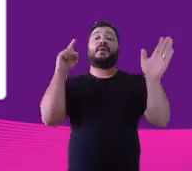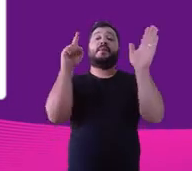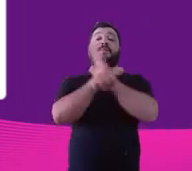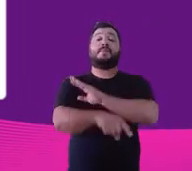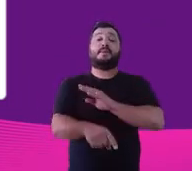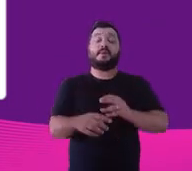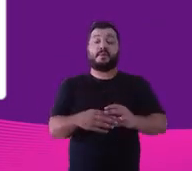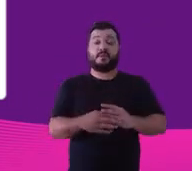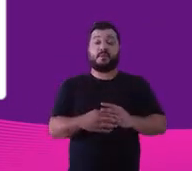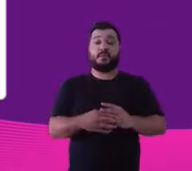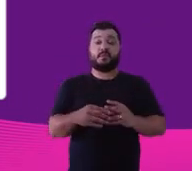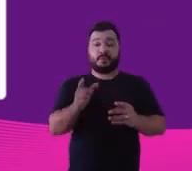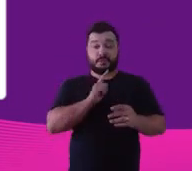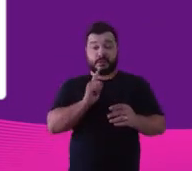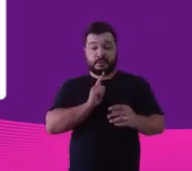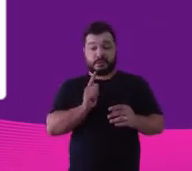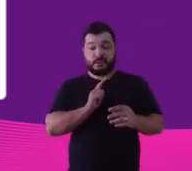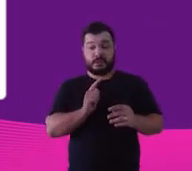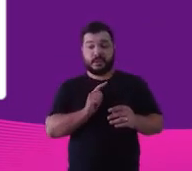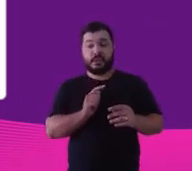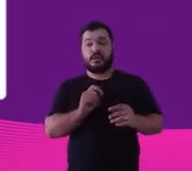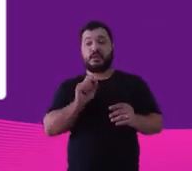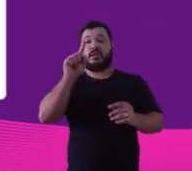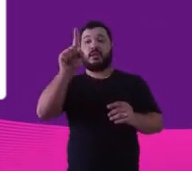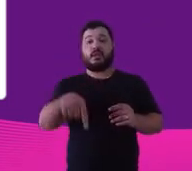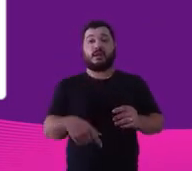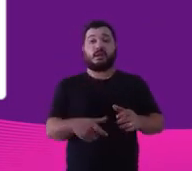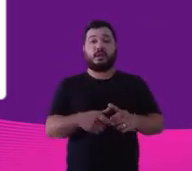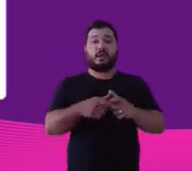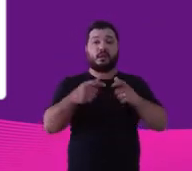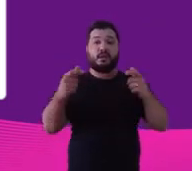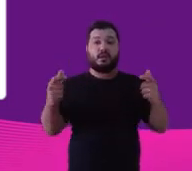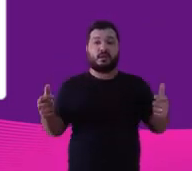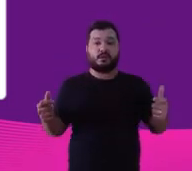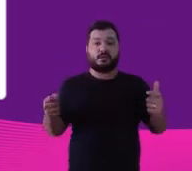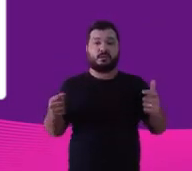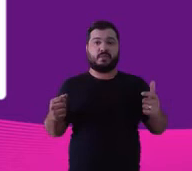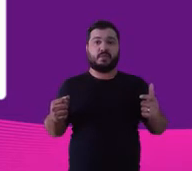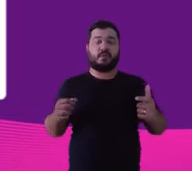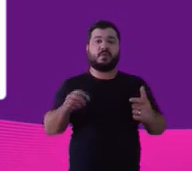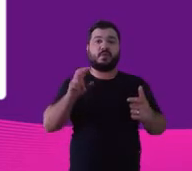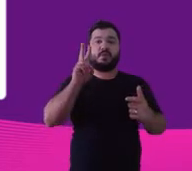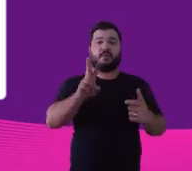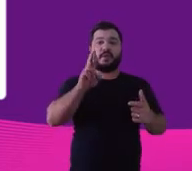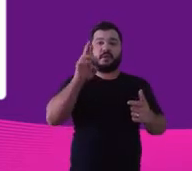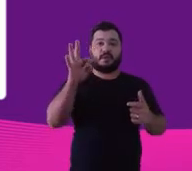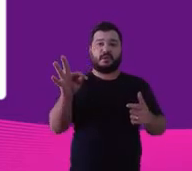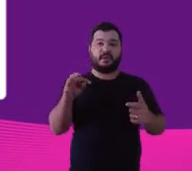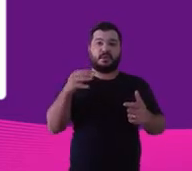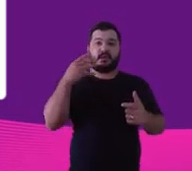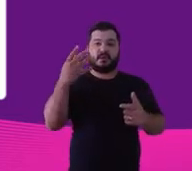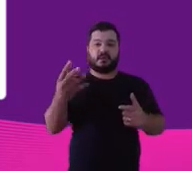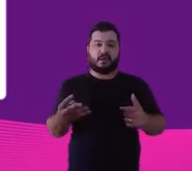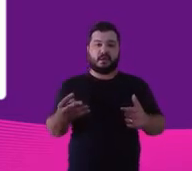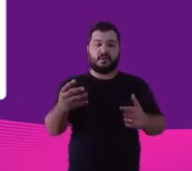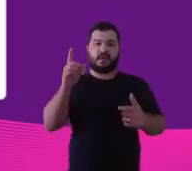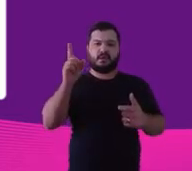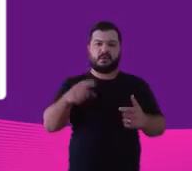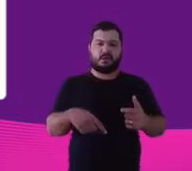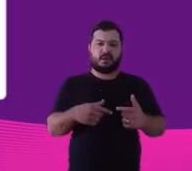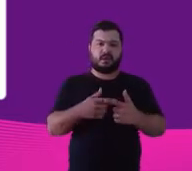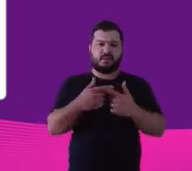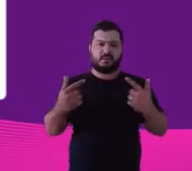né aqui é meio quem é superior VR Beira é 4 a 6 cm estando